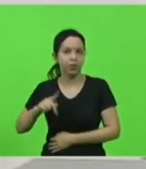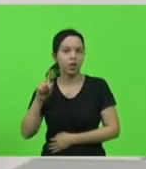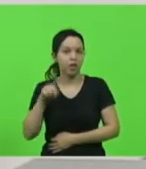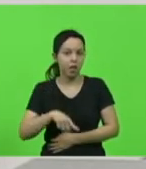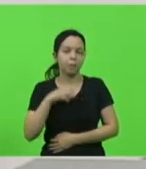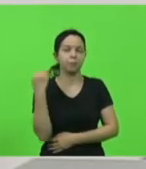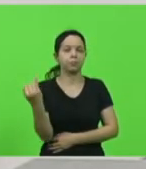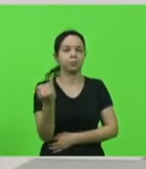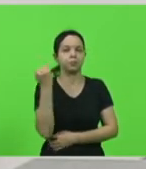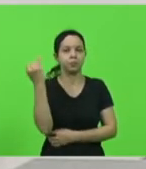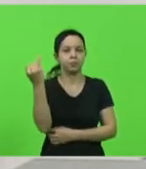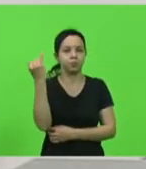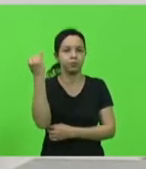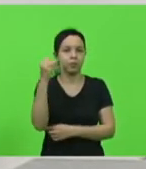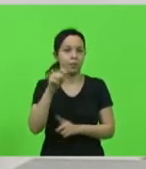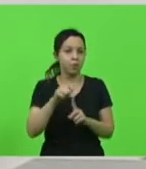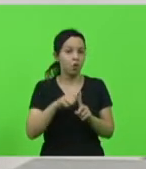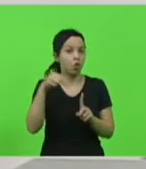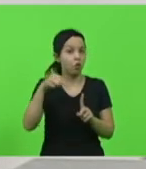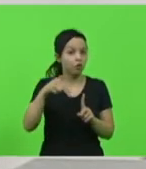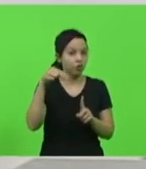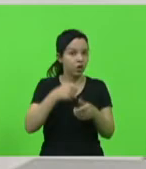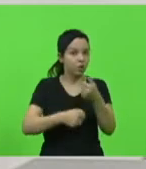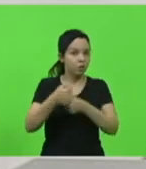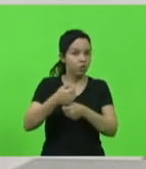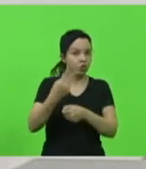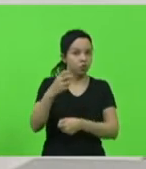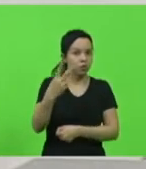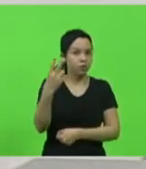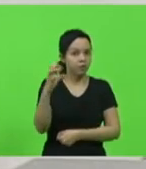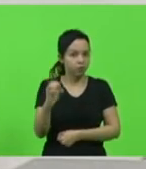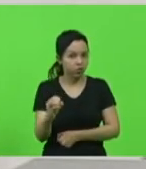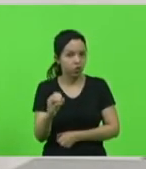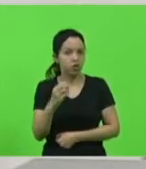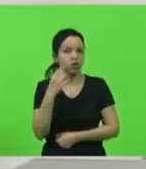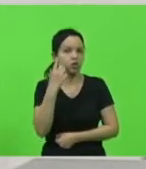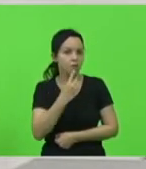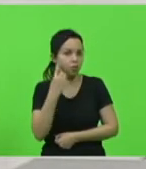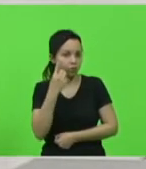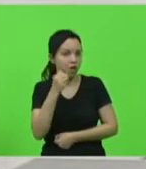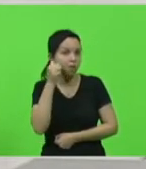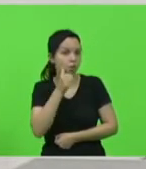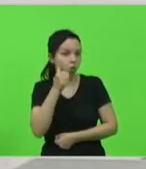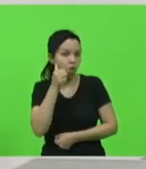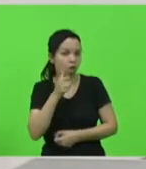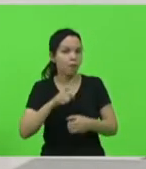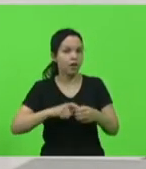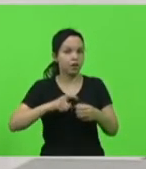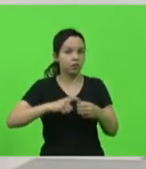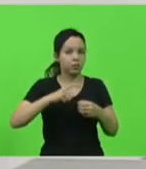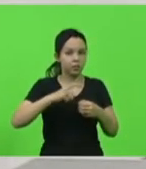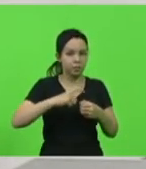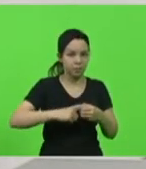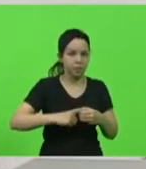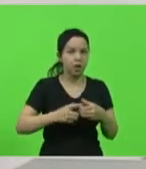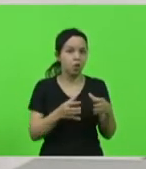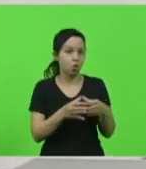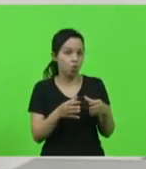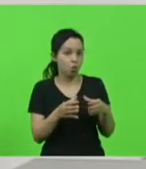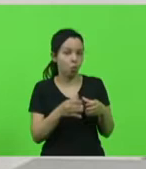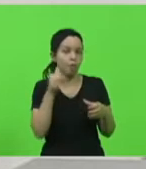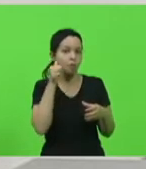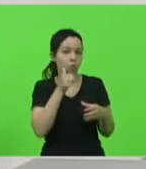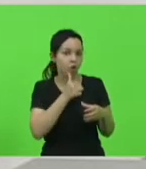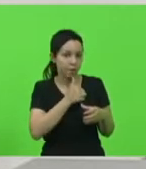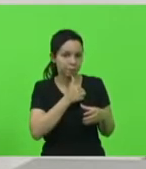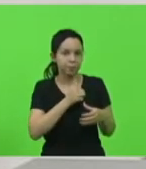Em novembro de 2020, as deputadas integrantes da bancada feminina destinaram nada mais,